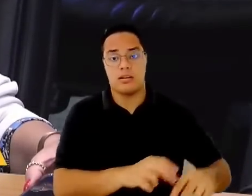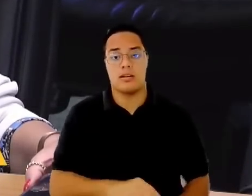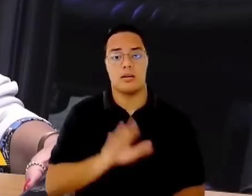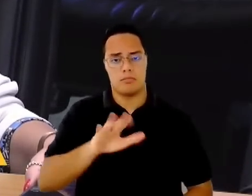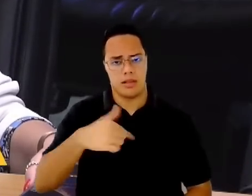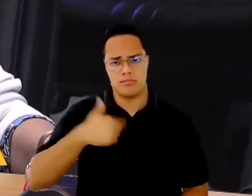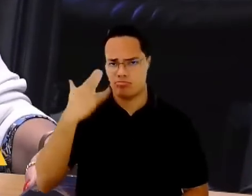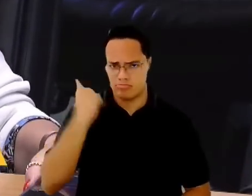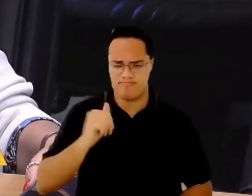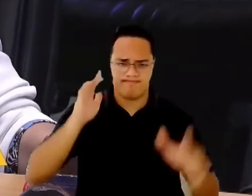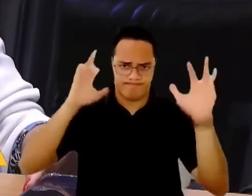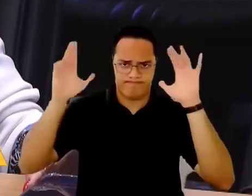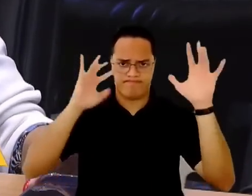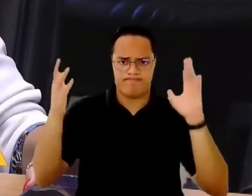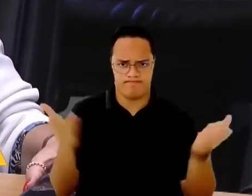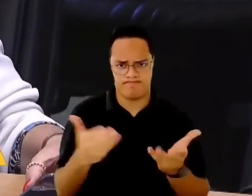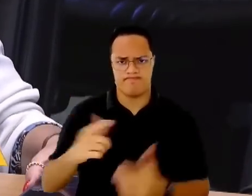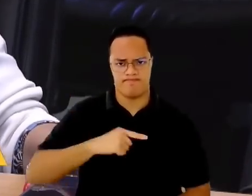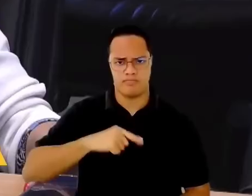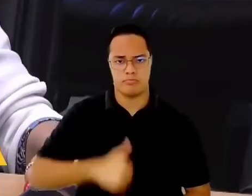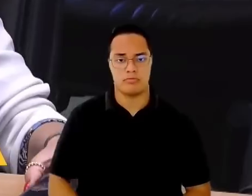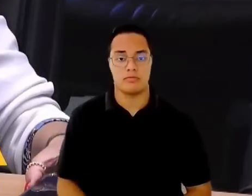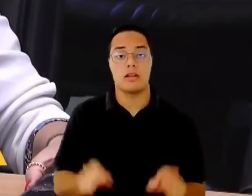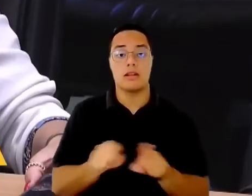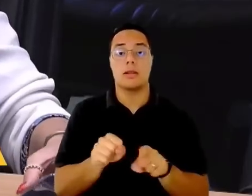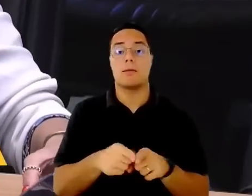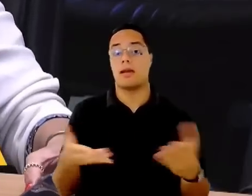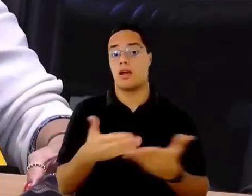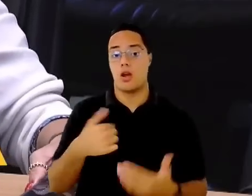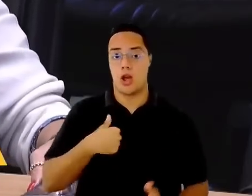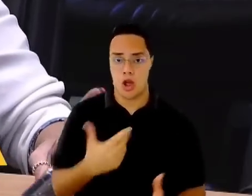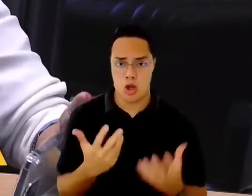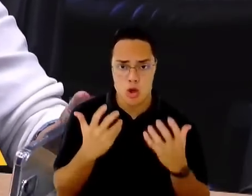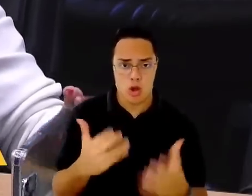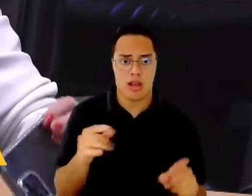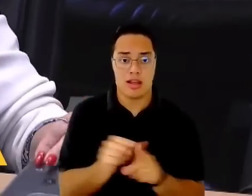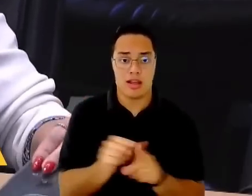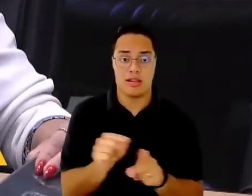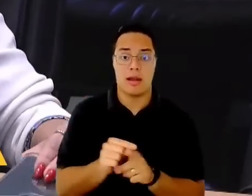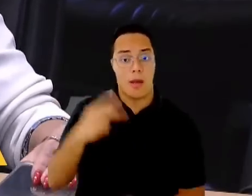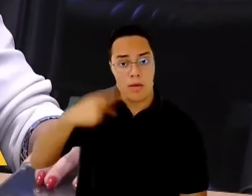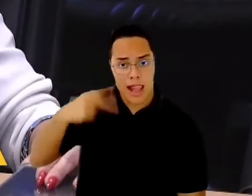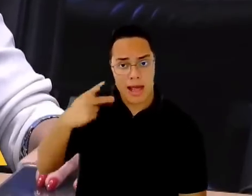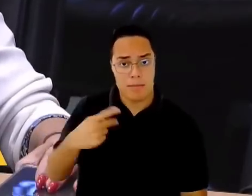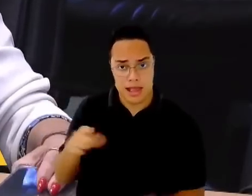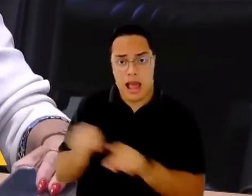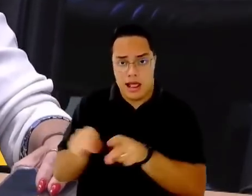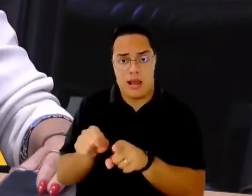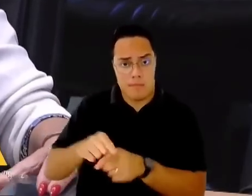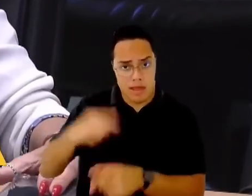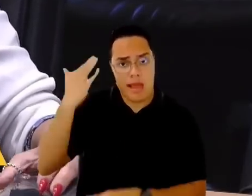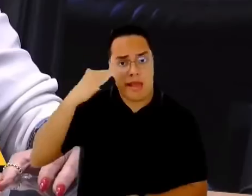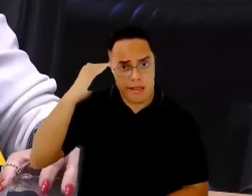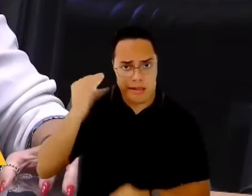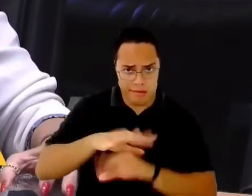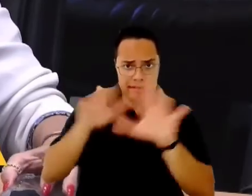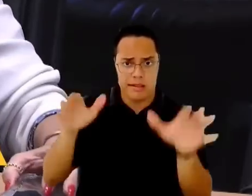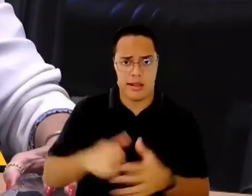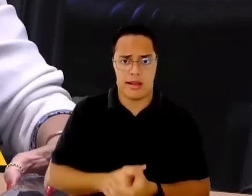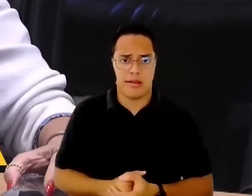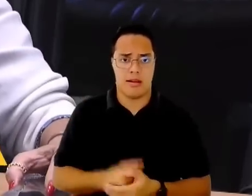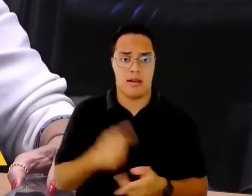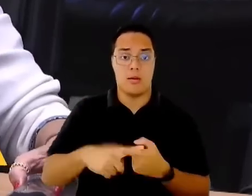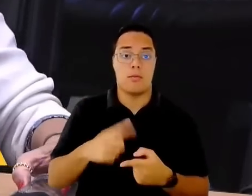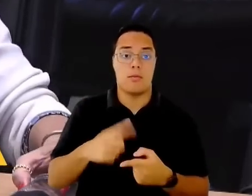sendo feita agora eu quero também coerência desses parlamentares porque para o senhor tá vindo aqui o senhor foi ao